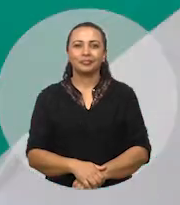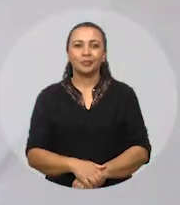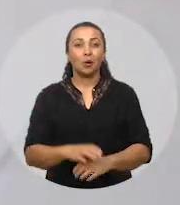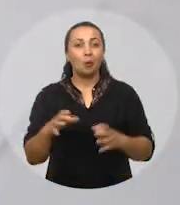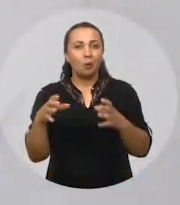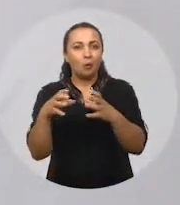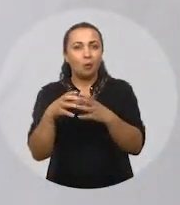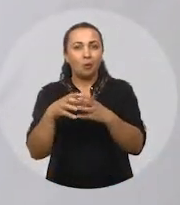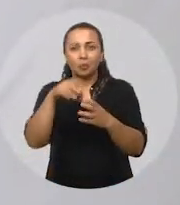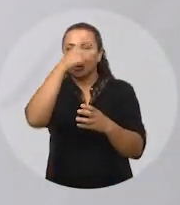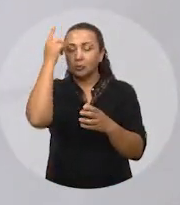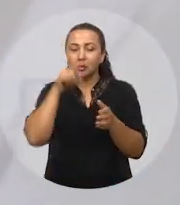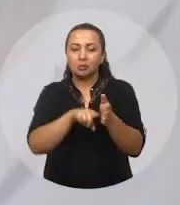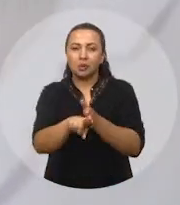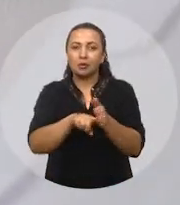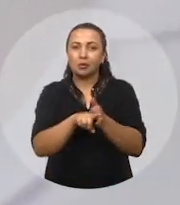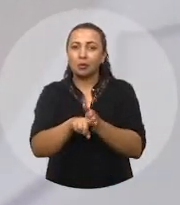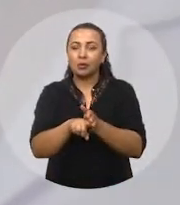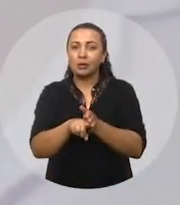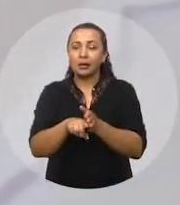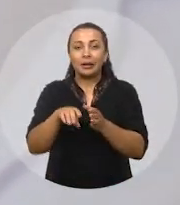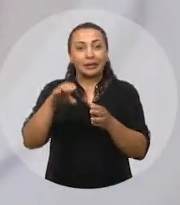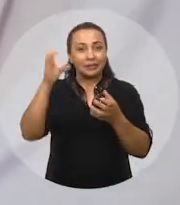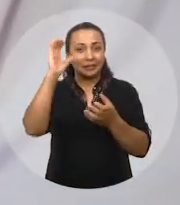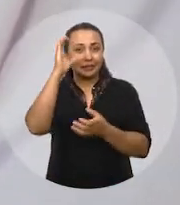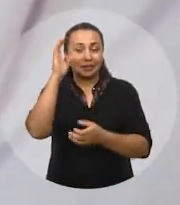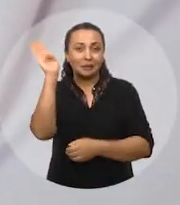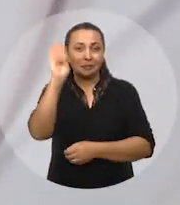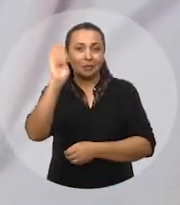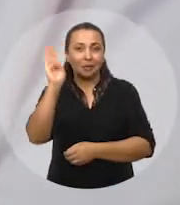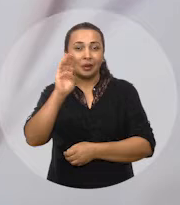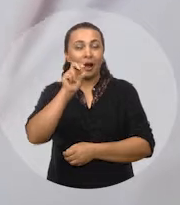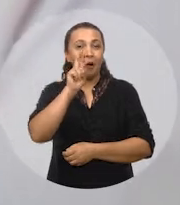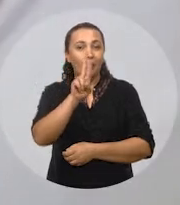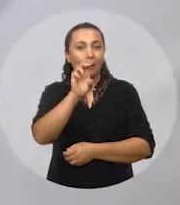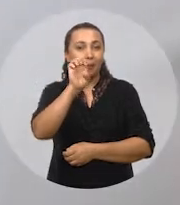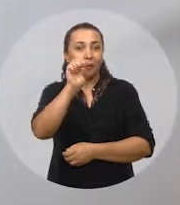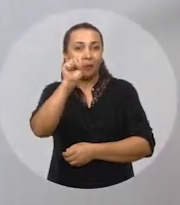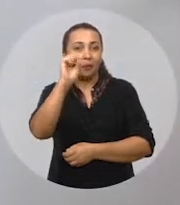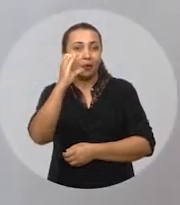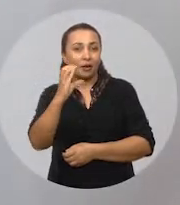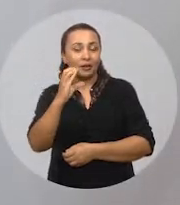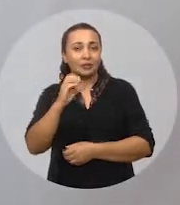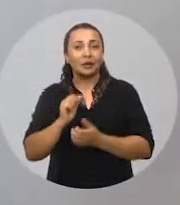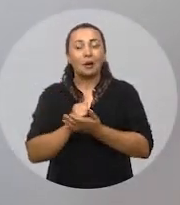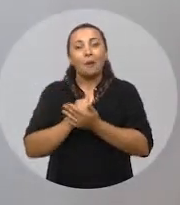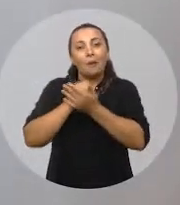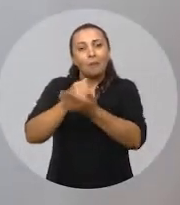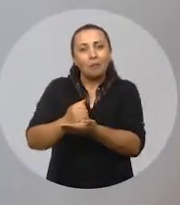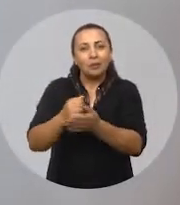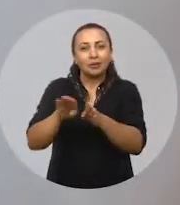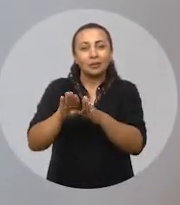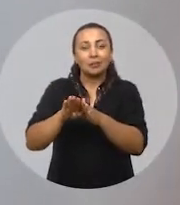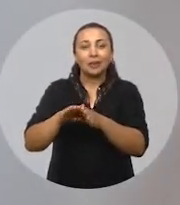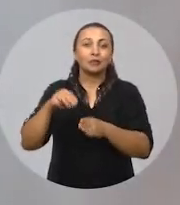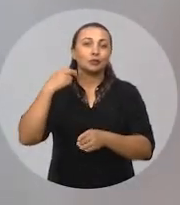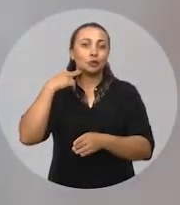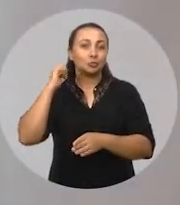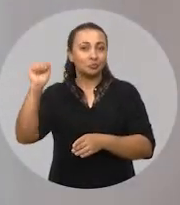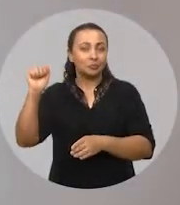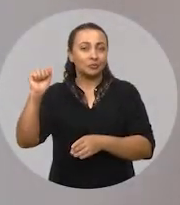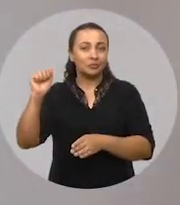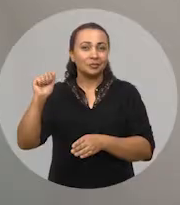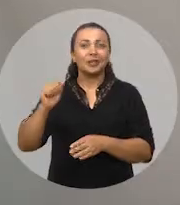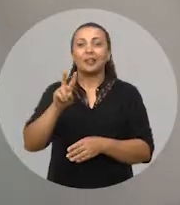Uma equipe de pesquisadores do Departamento de Ciências Biológicas da UESC, com o apoio da FAPESB e das Universidades Federais de Minas Gerais e